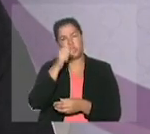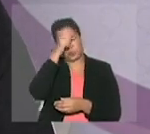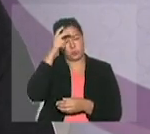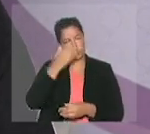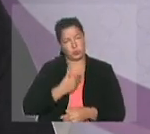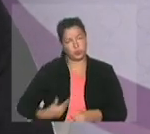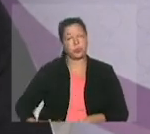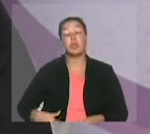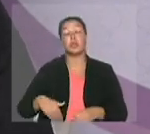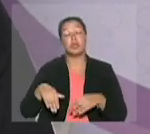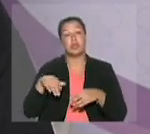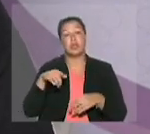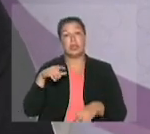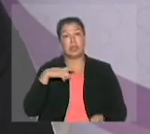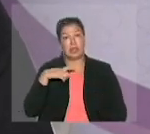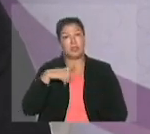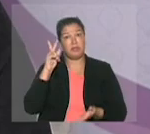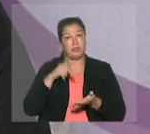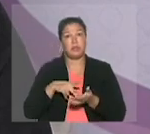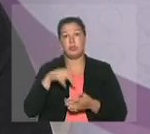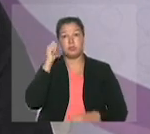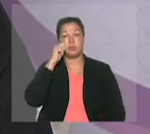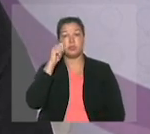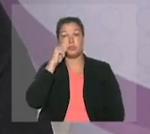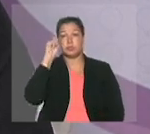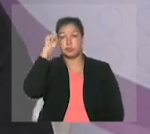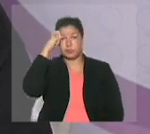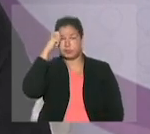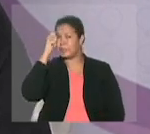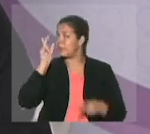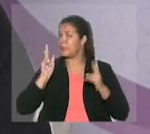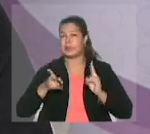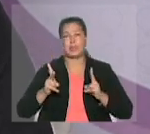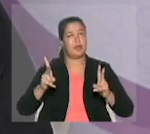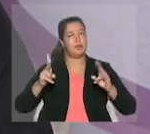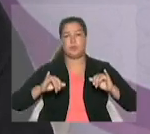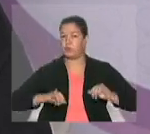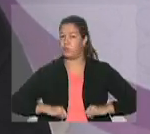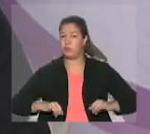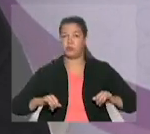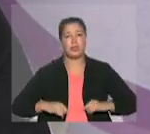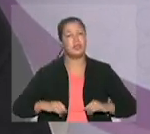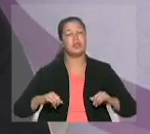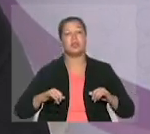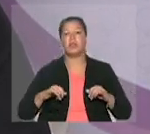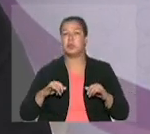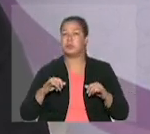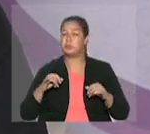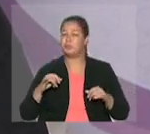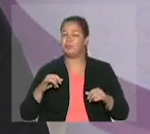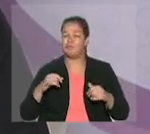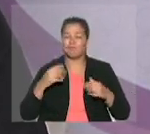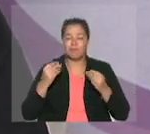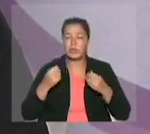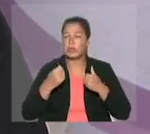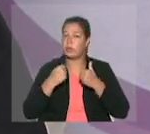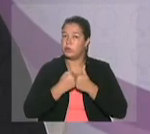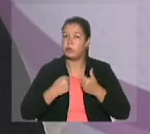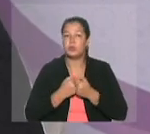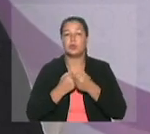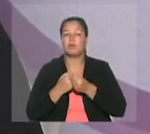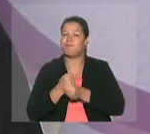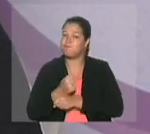mulheres negras sempre sofreram, que depois de muita luta, depois de muito